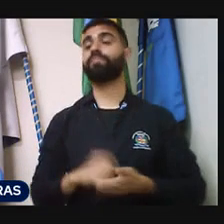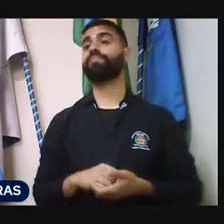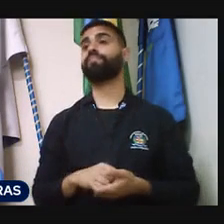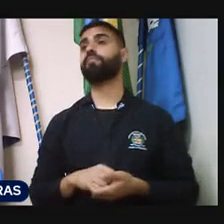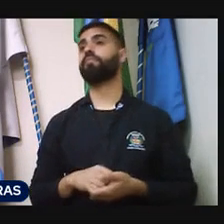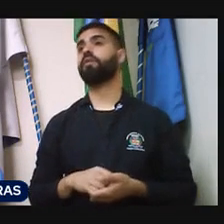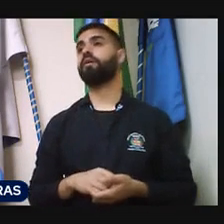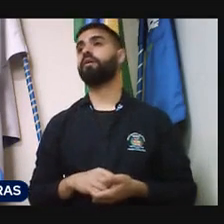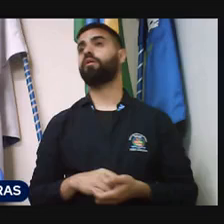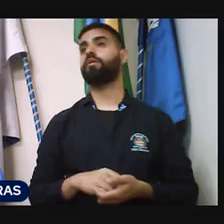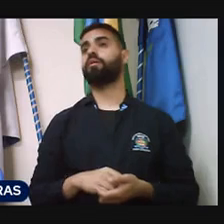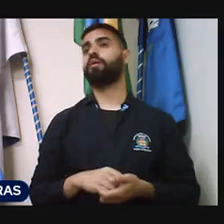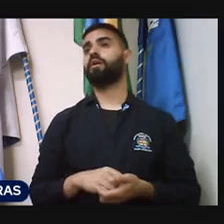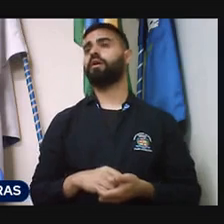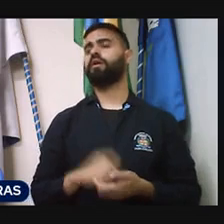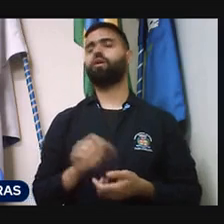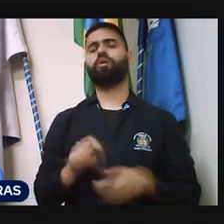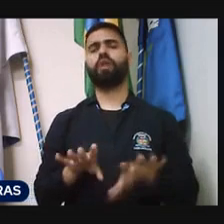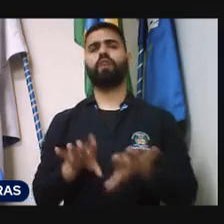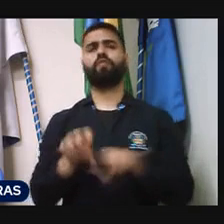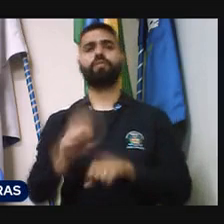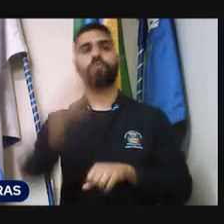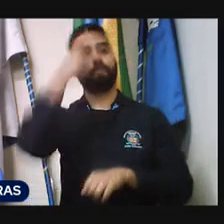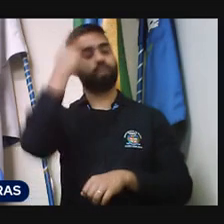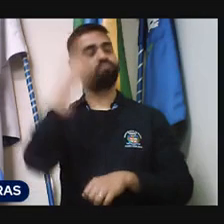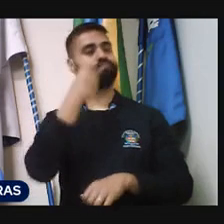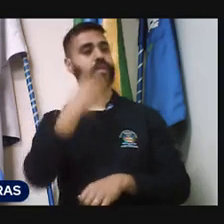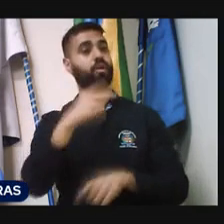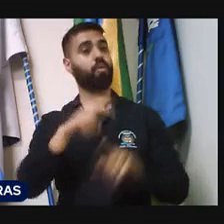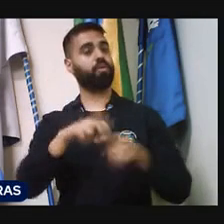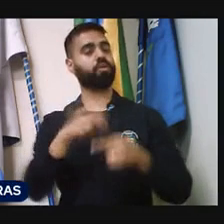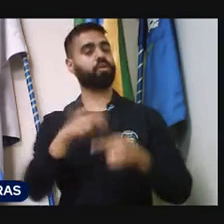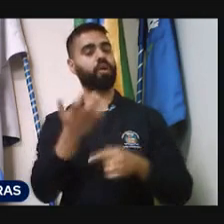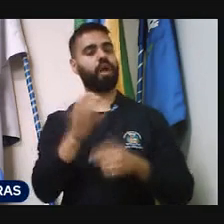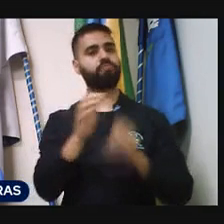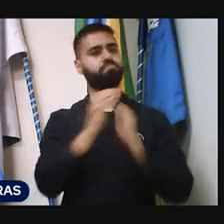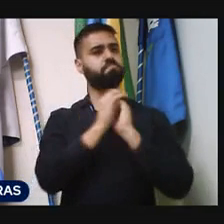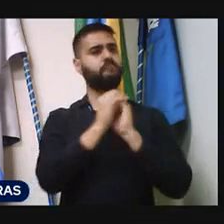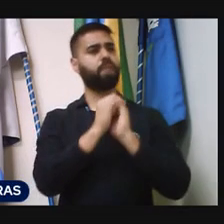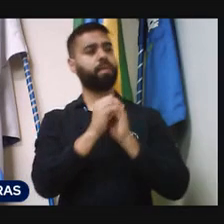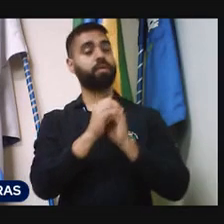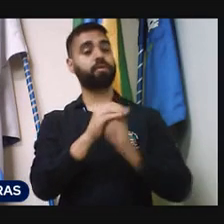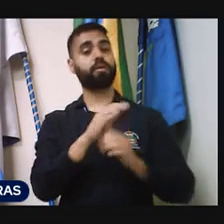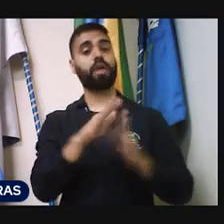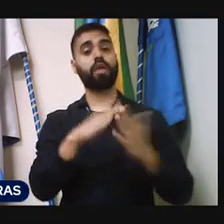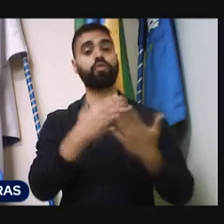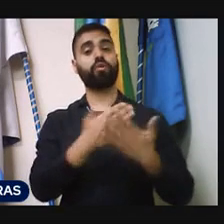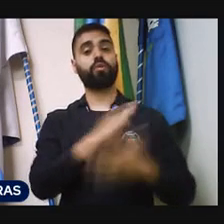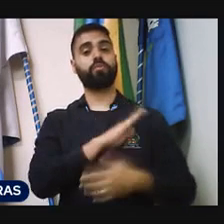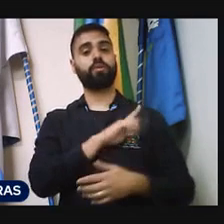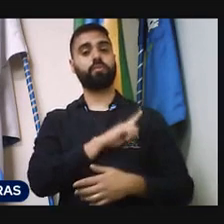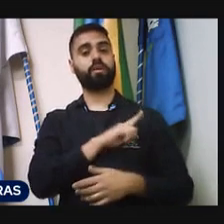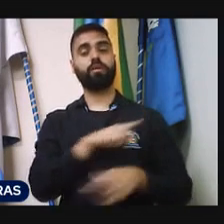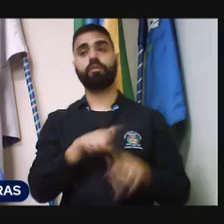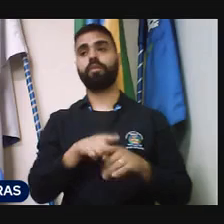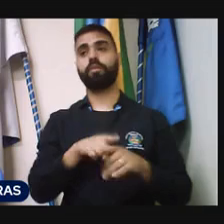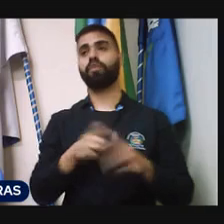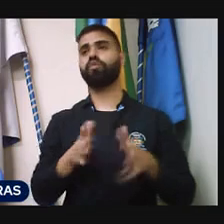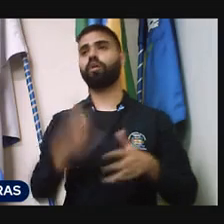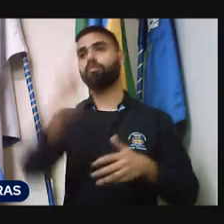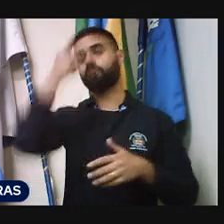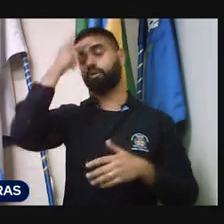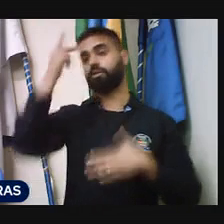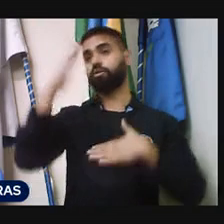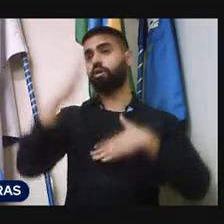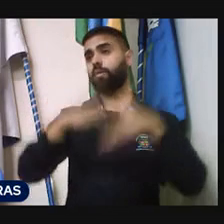da pessoa do bem então eu queria parabenizar parabenizando o Benjamim Guimarães eu parabenizo todos aqueles profissionais que